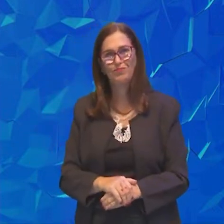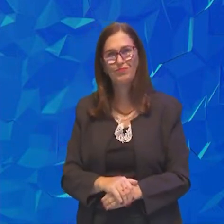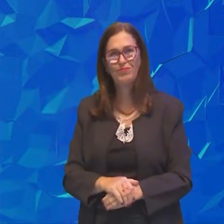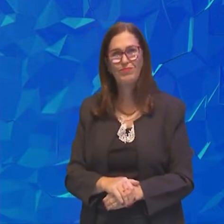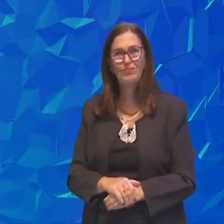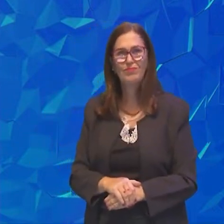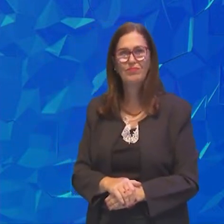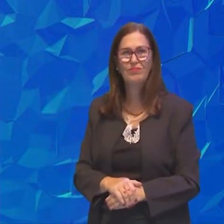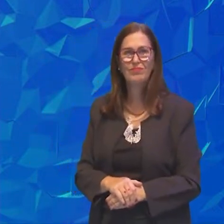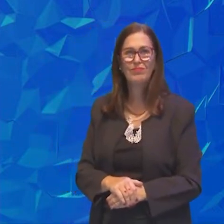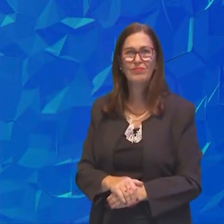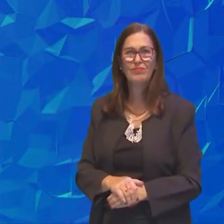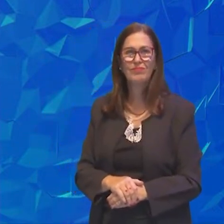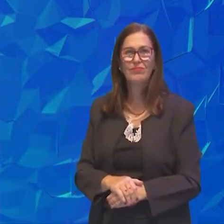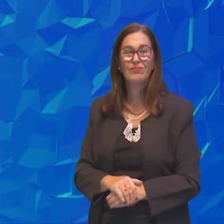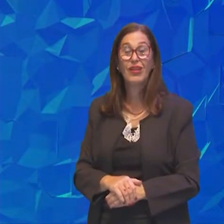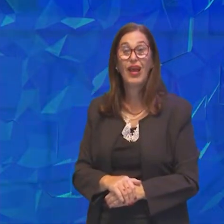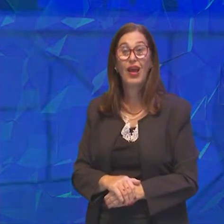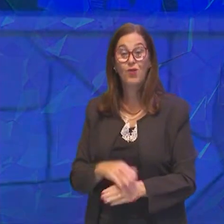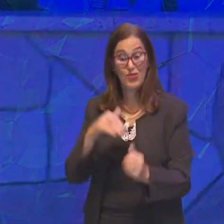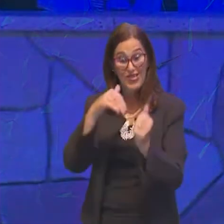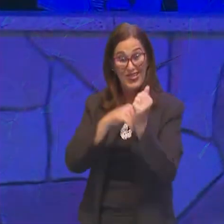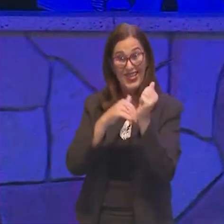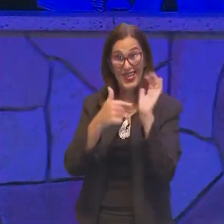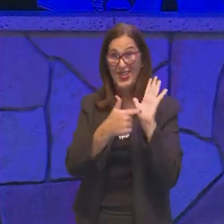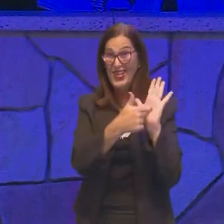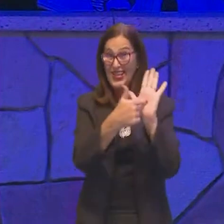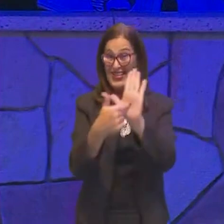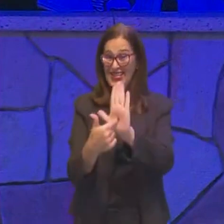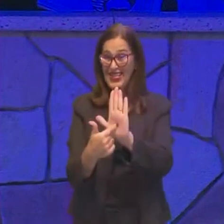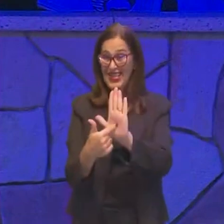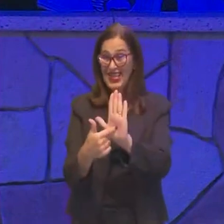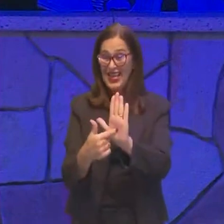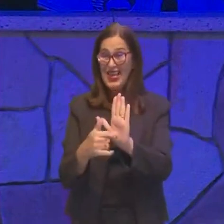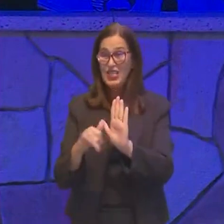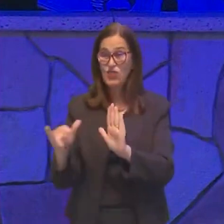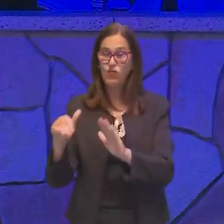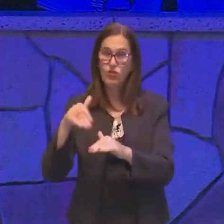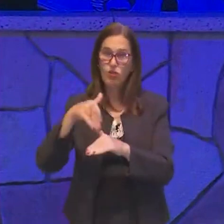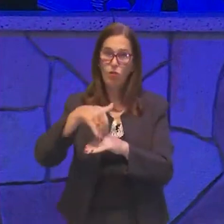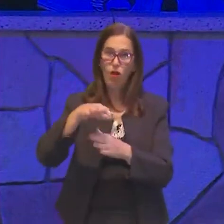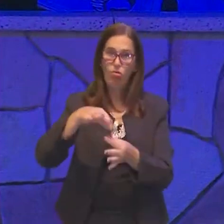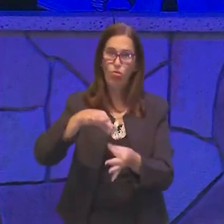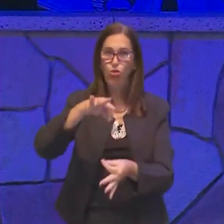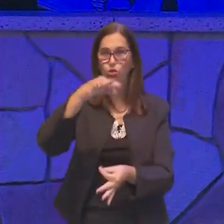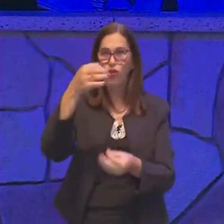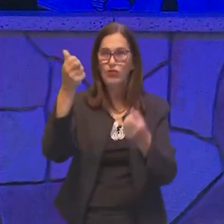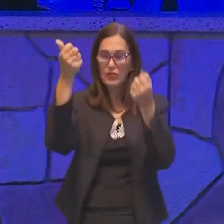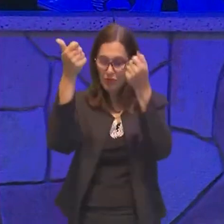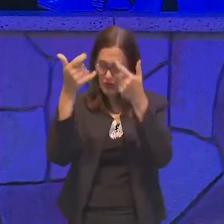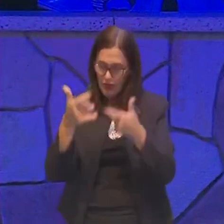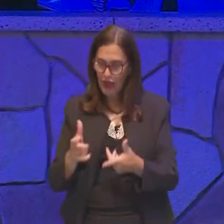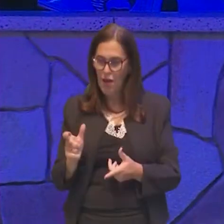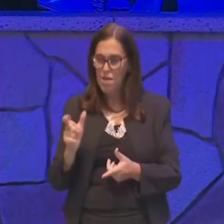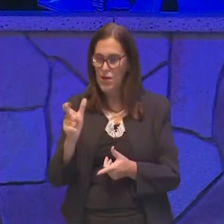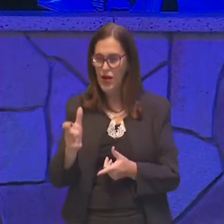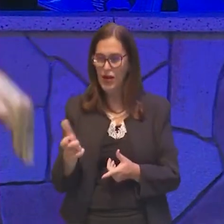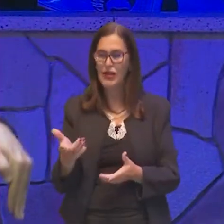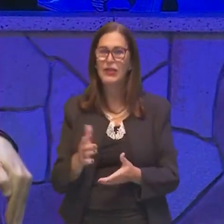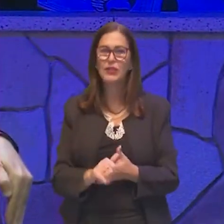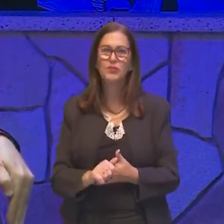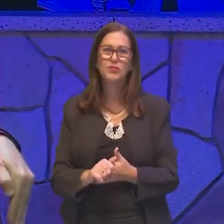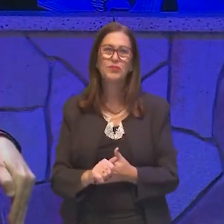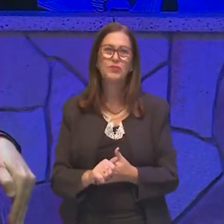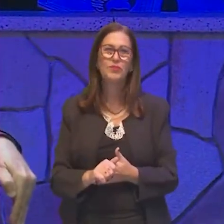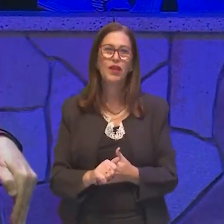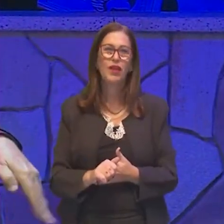acrescentadas. Aqui está o segredo. E se eu fosse continuar nesta palavra, poderia entrar pela